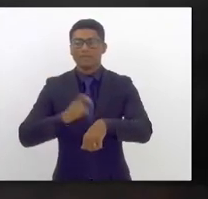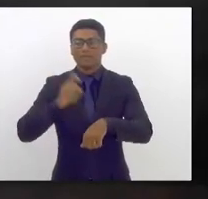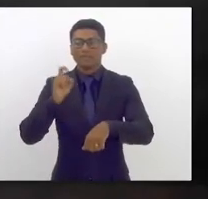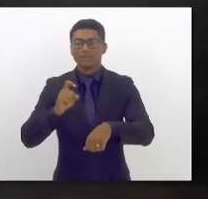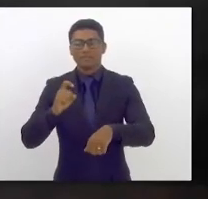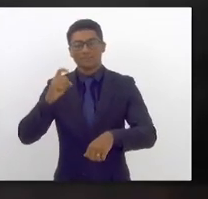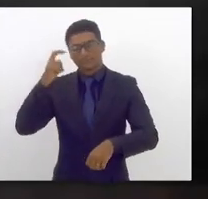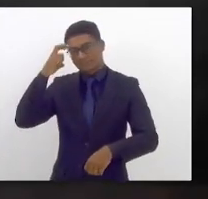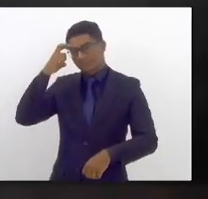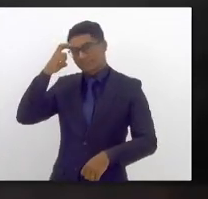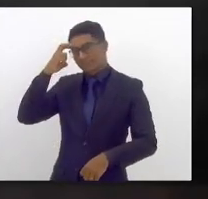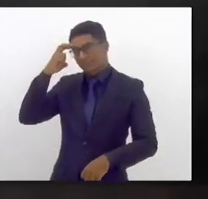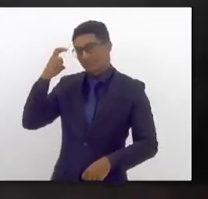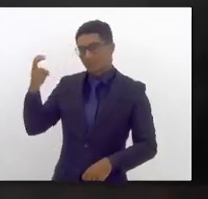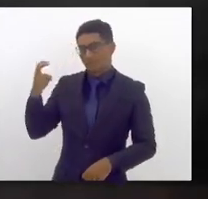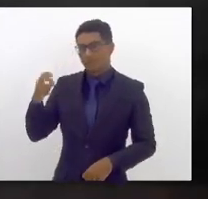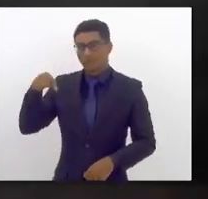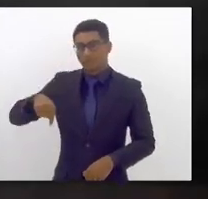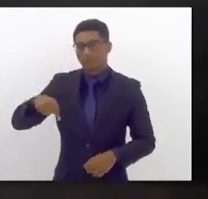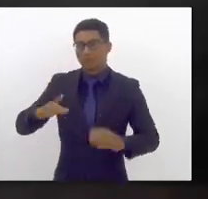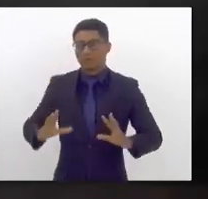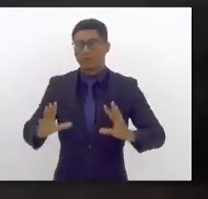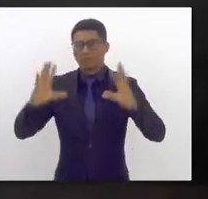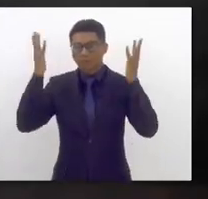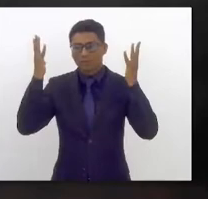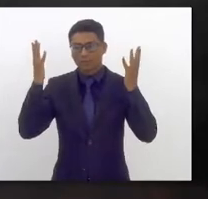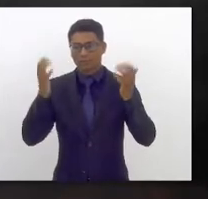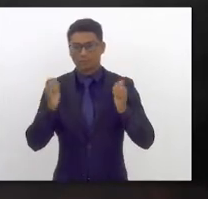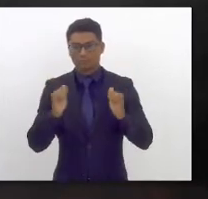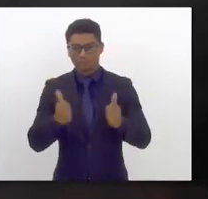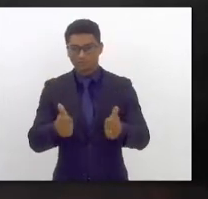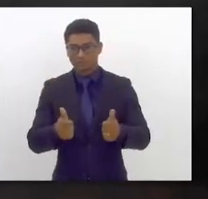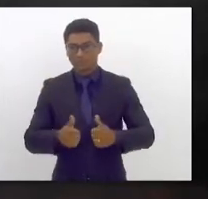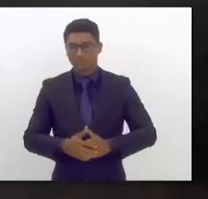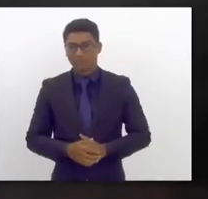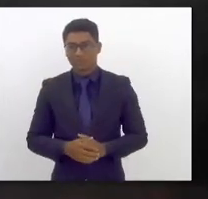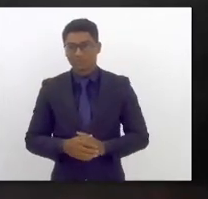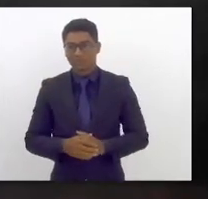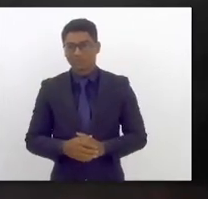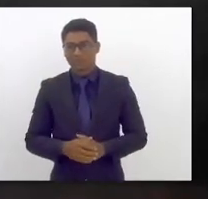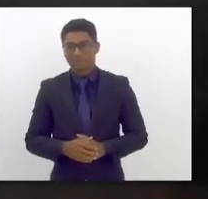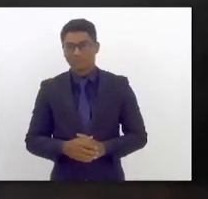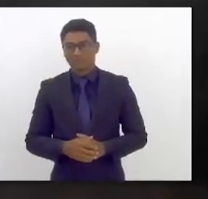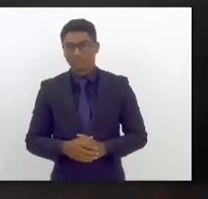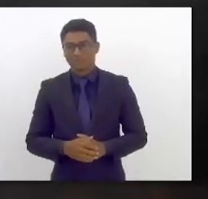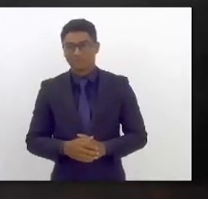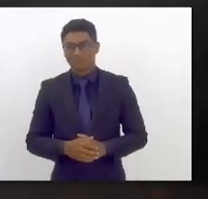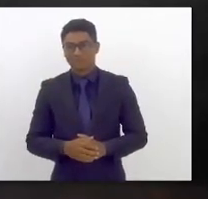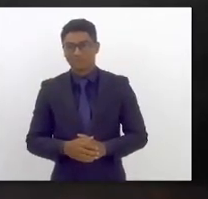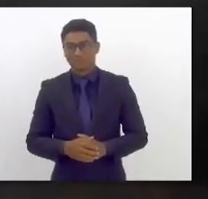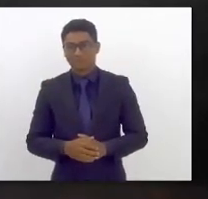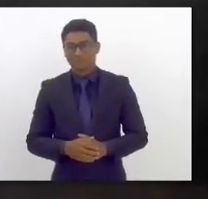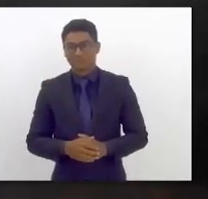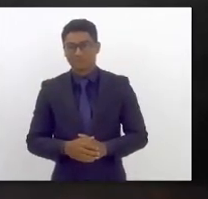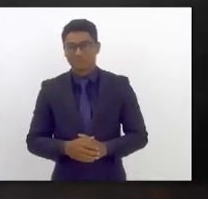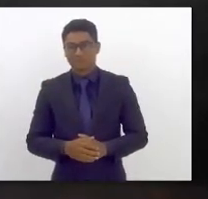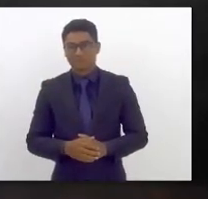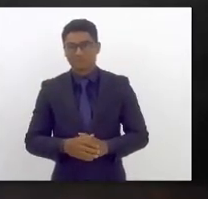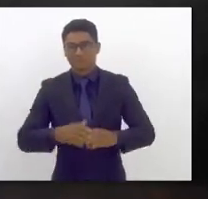desse desse evento Então eu queria chamar o movimento